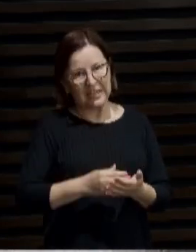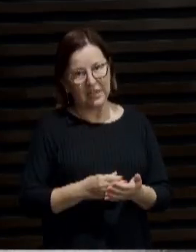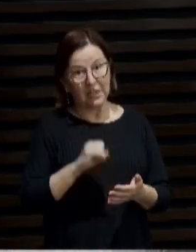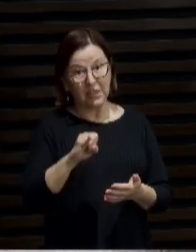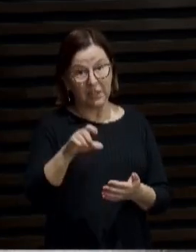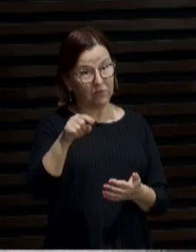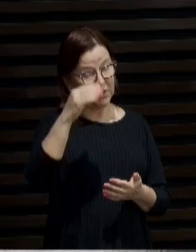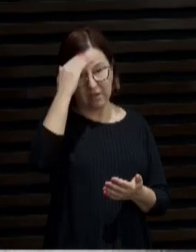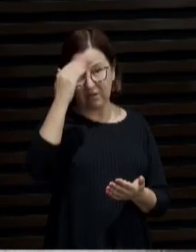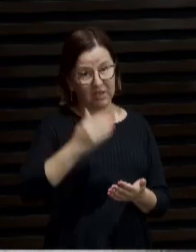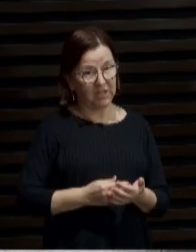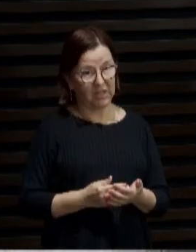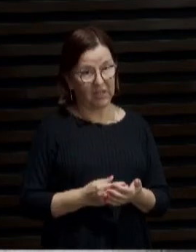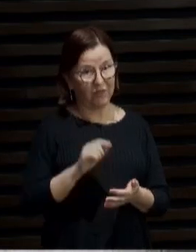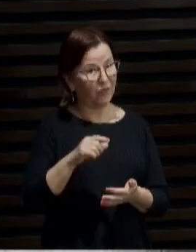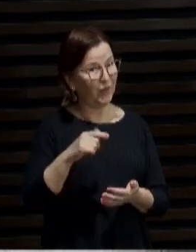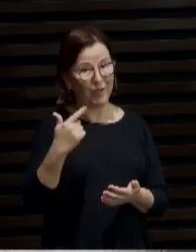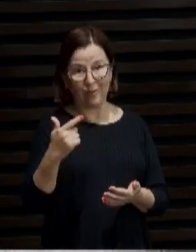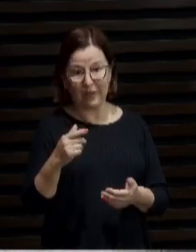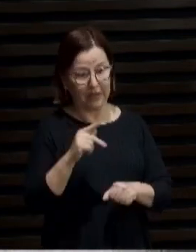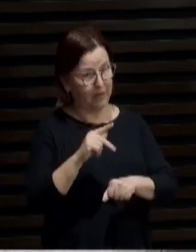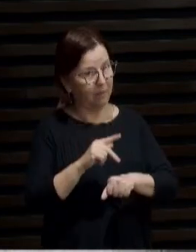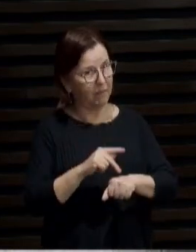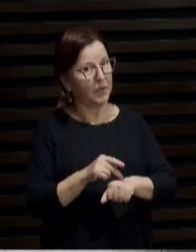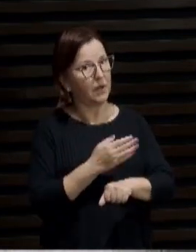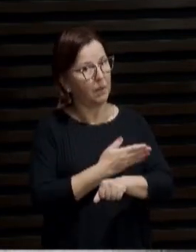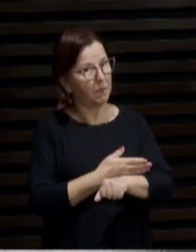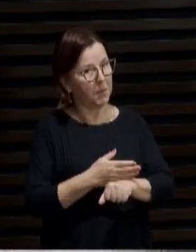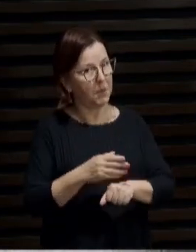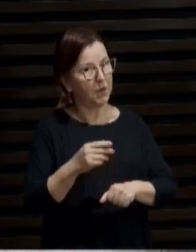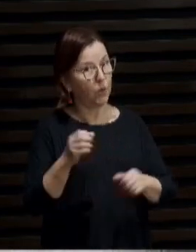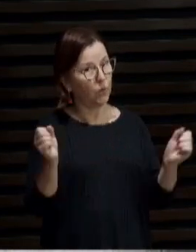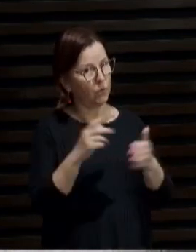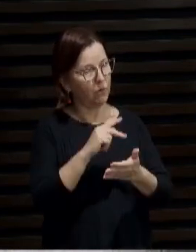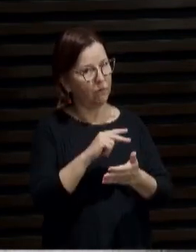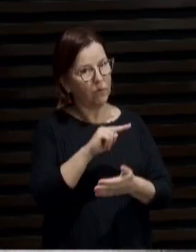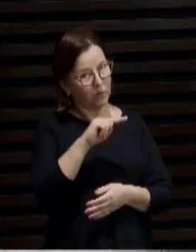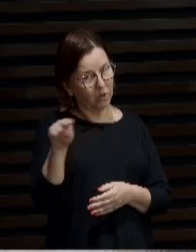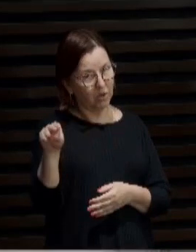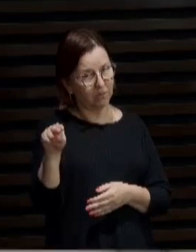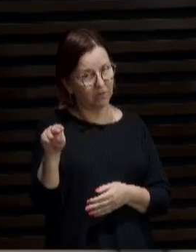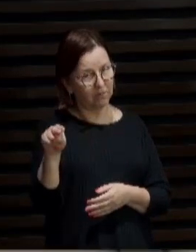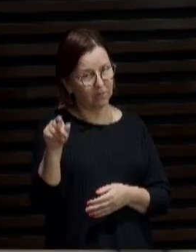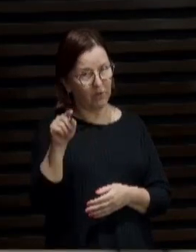irmão, você ainda não tem essa pedrinha branca com o nada consta. E você terá problemas.